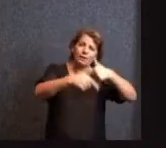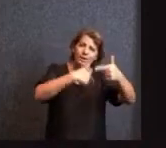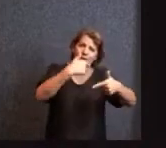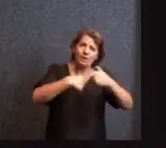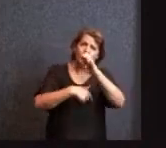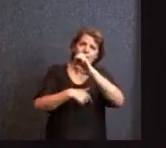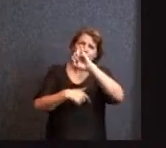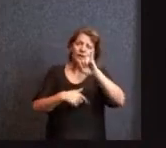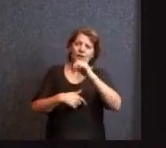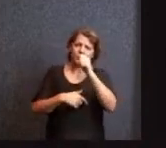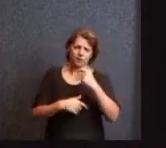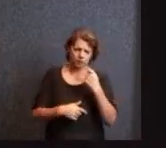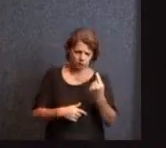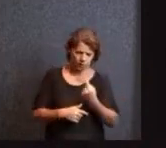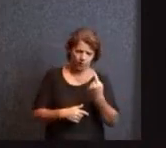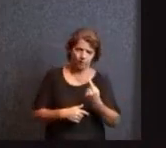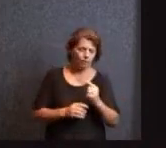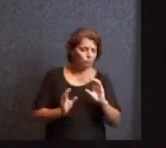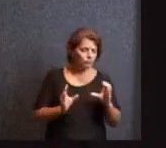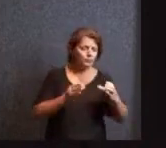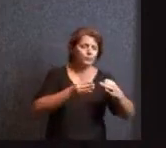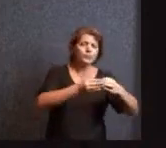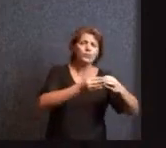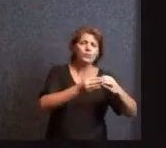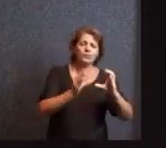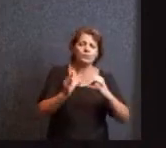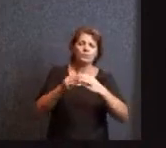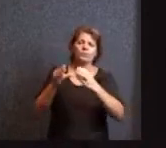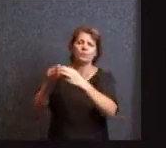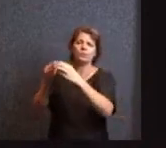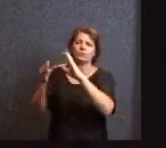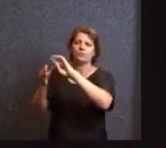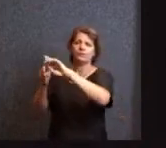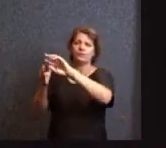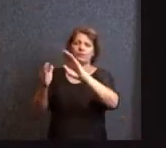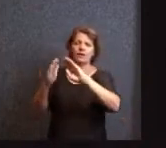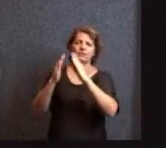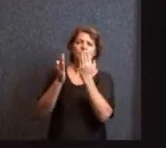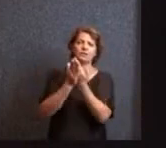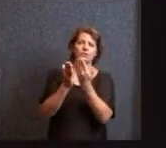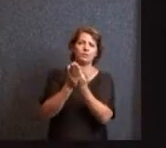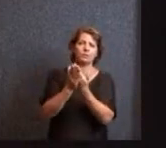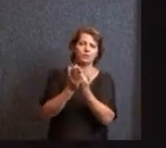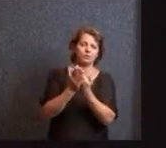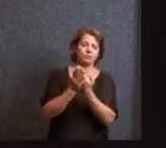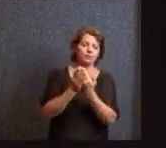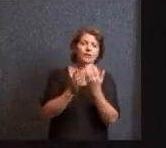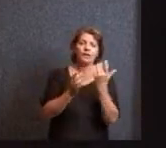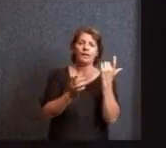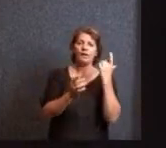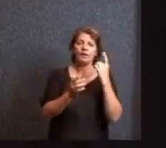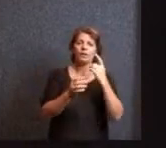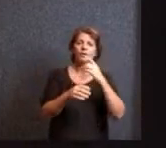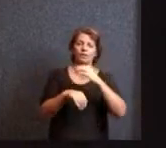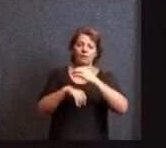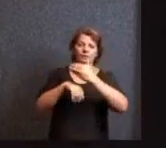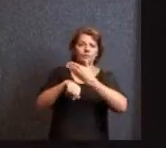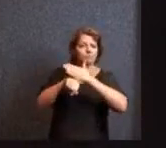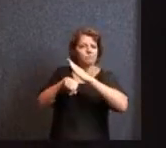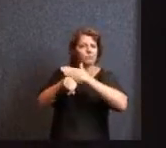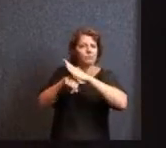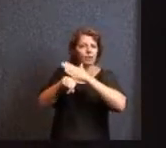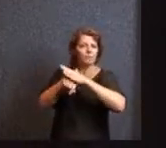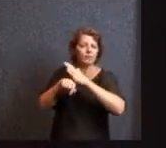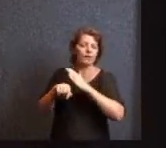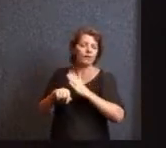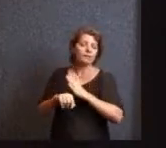estar trabalhando com o grupo dos professores das unidades escolares, mas recebendo todo um arcabouço preparatório para construir o repertório